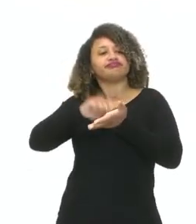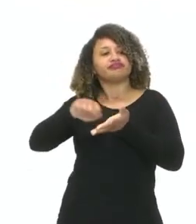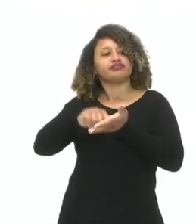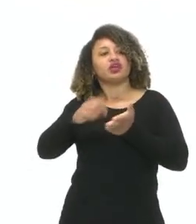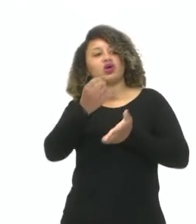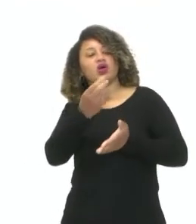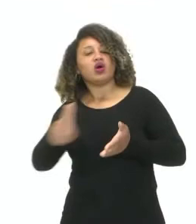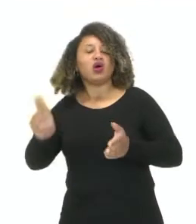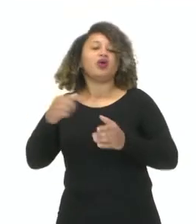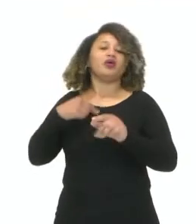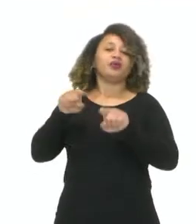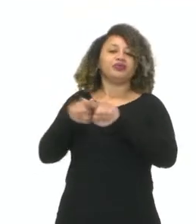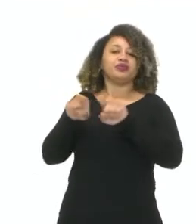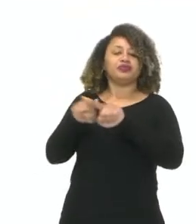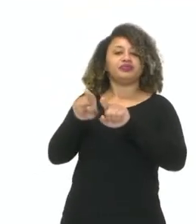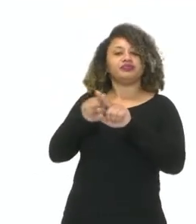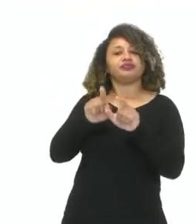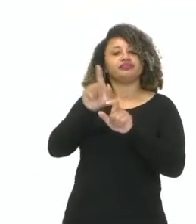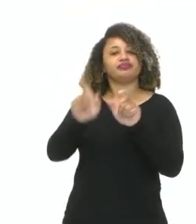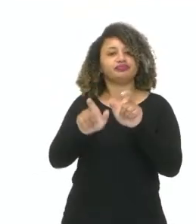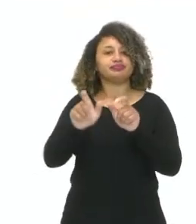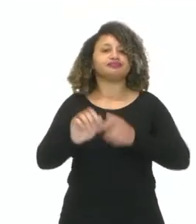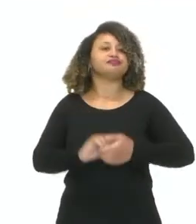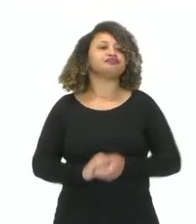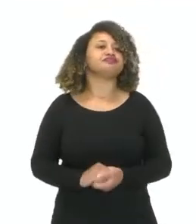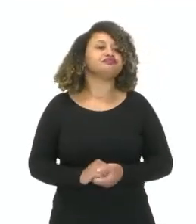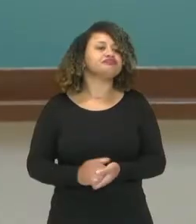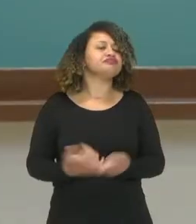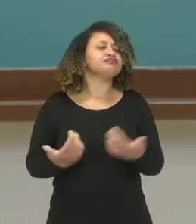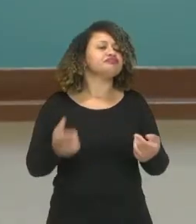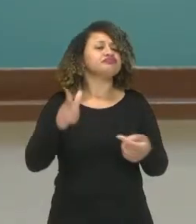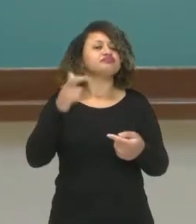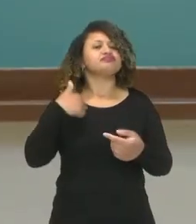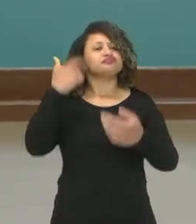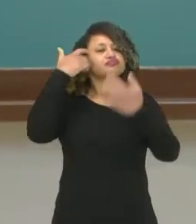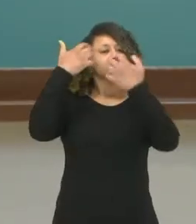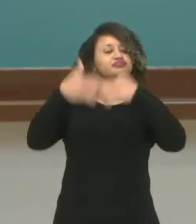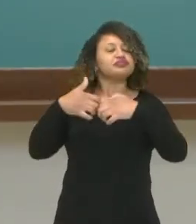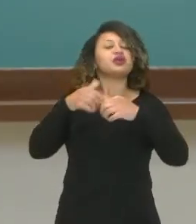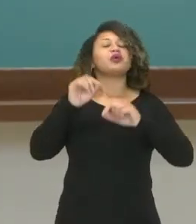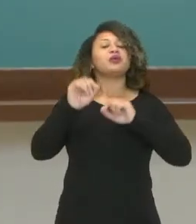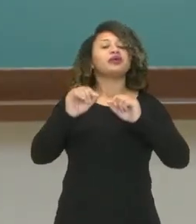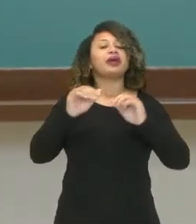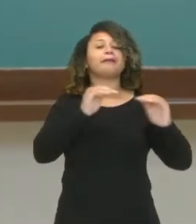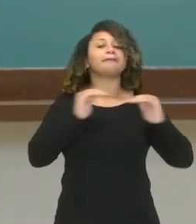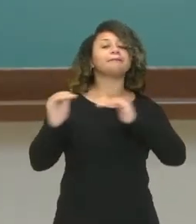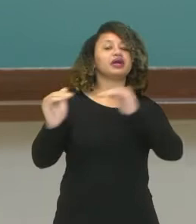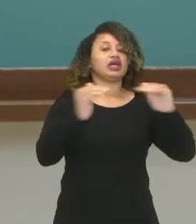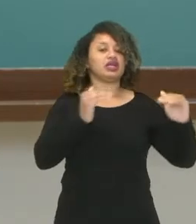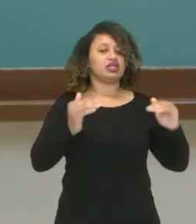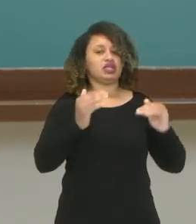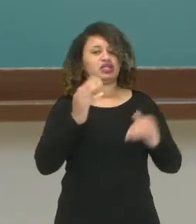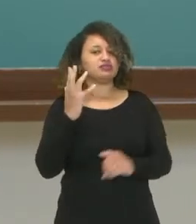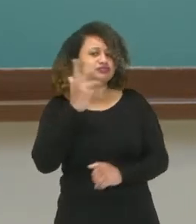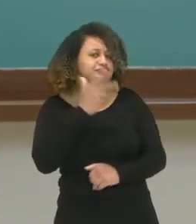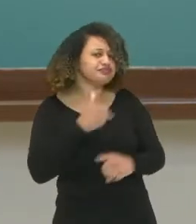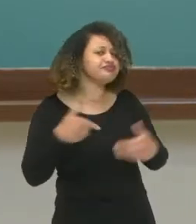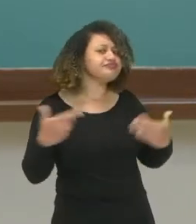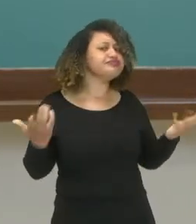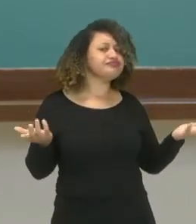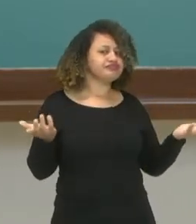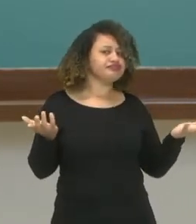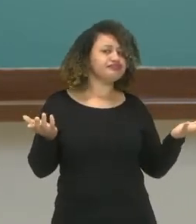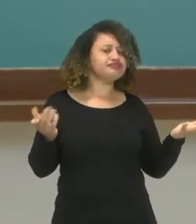ou morfossintáticos. Você já pensou sobre os padrões de beleza? Então, aqui